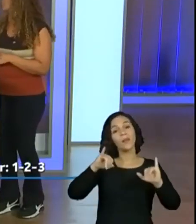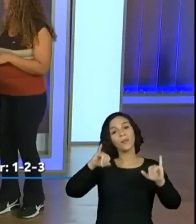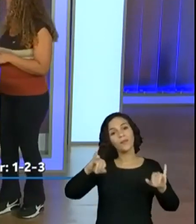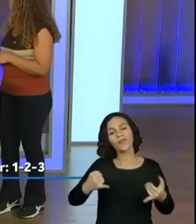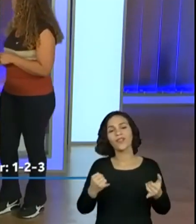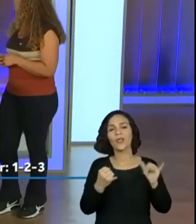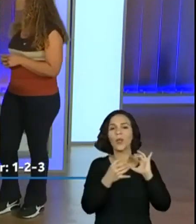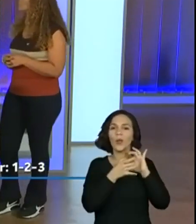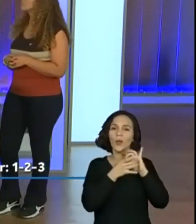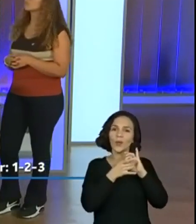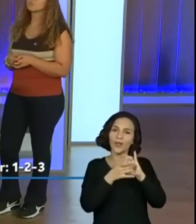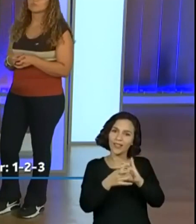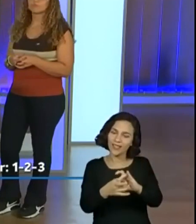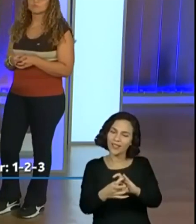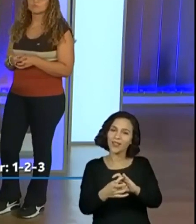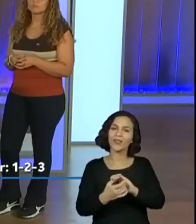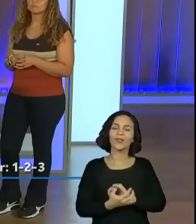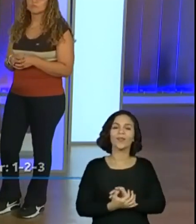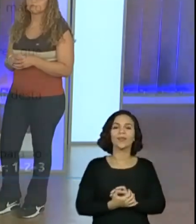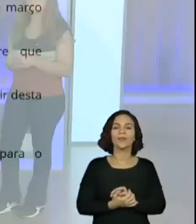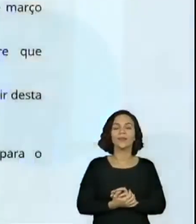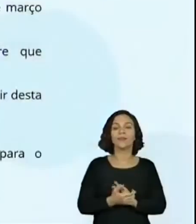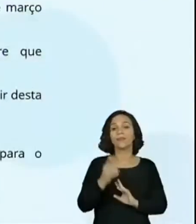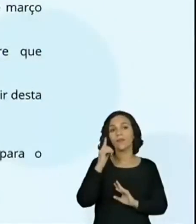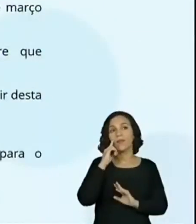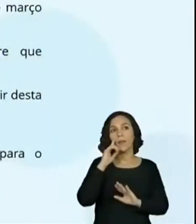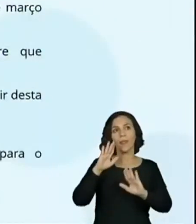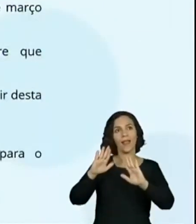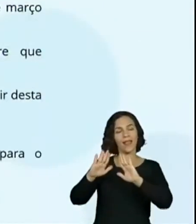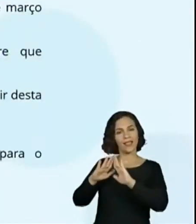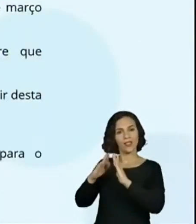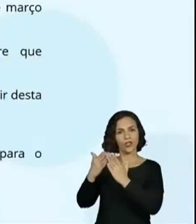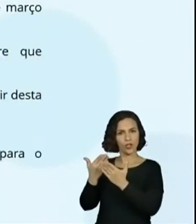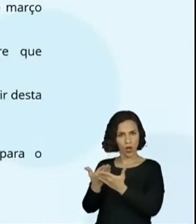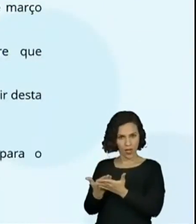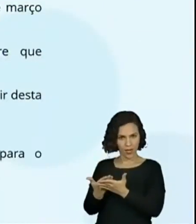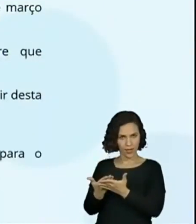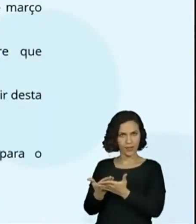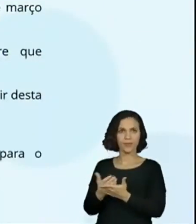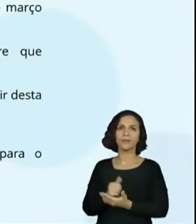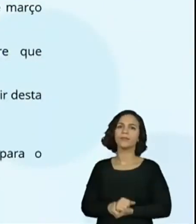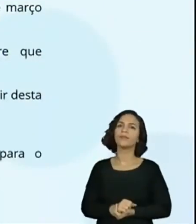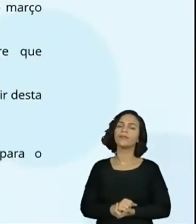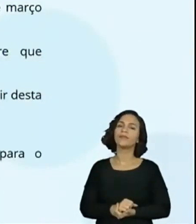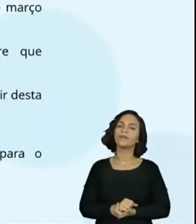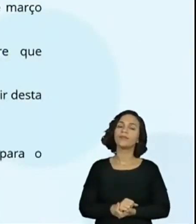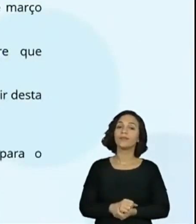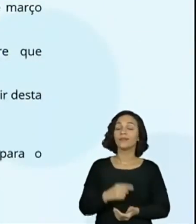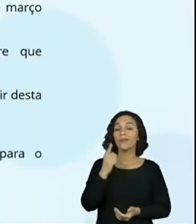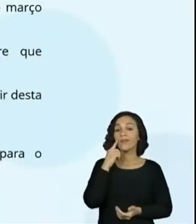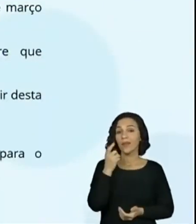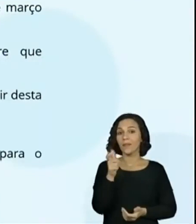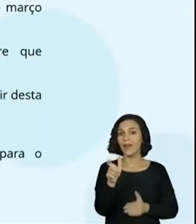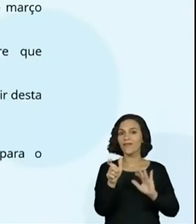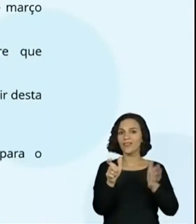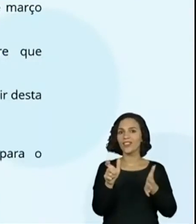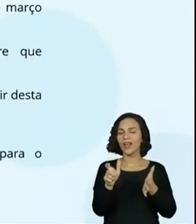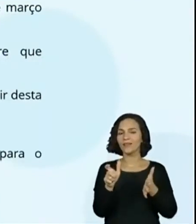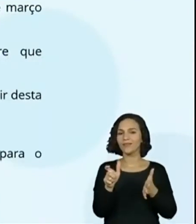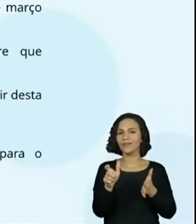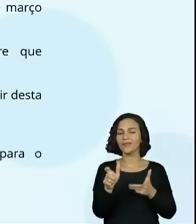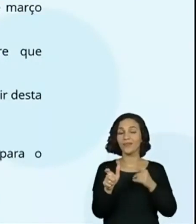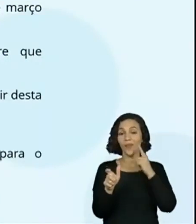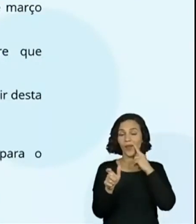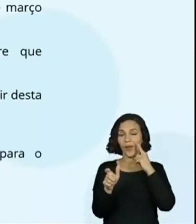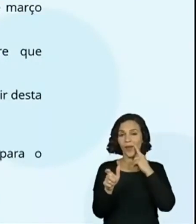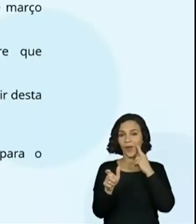neste contexto mesmo, né? As escolas, e aí, a gente usou essa palavrinha, não usou? Só que